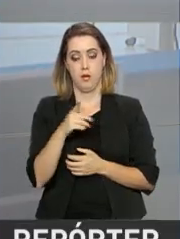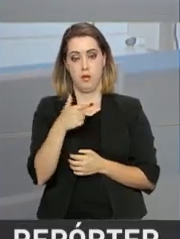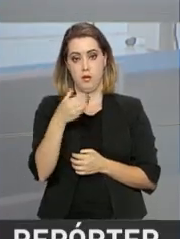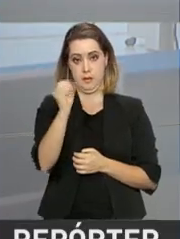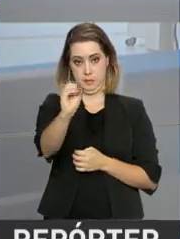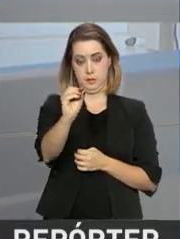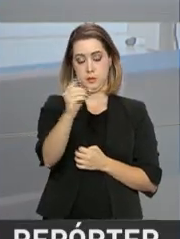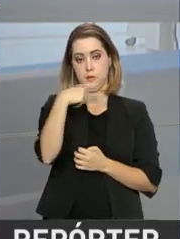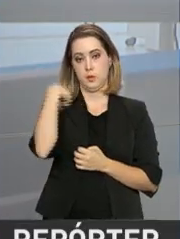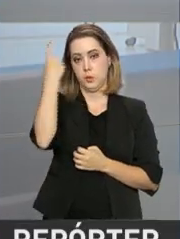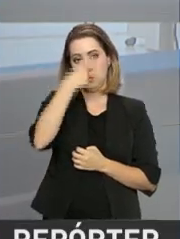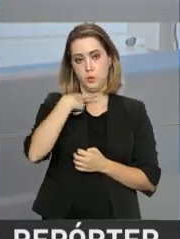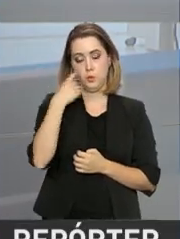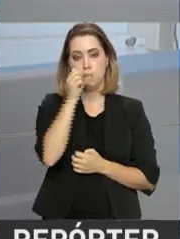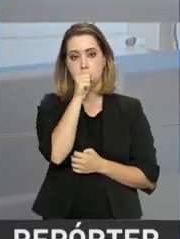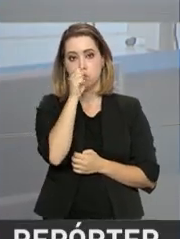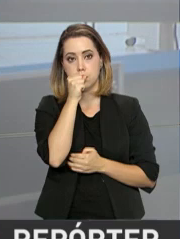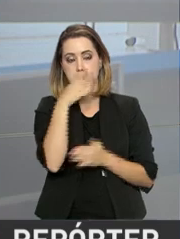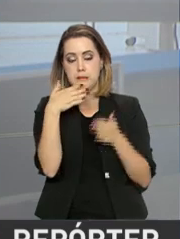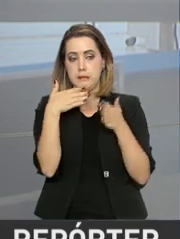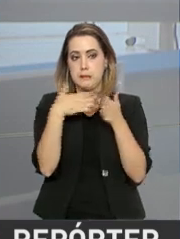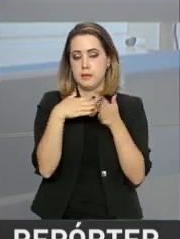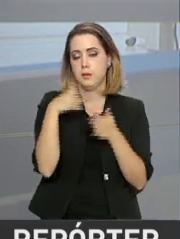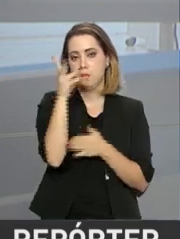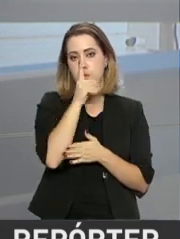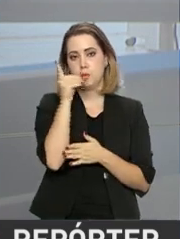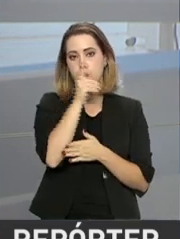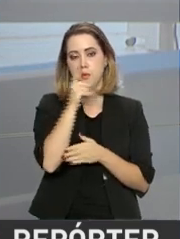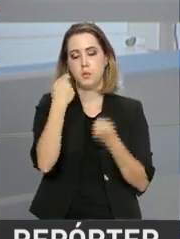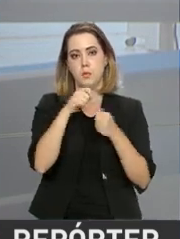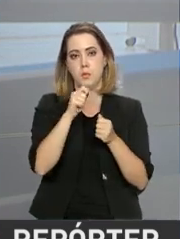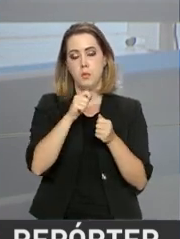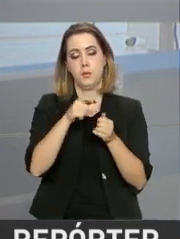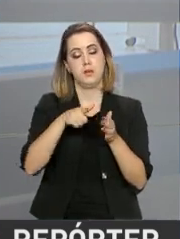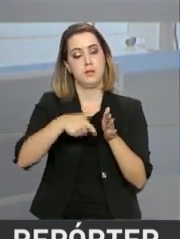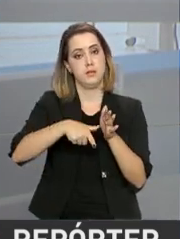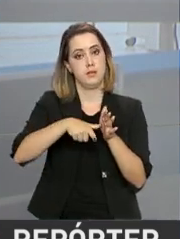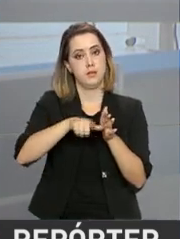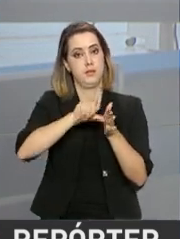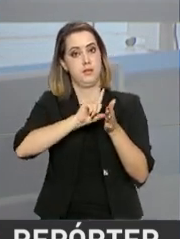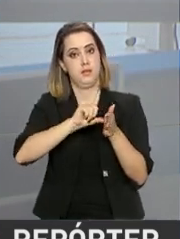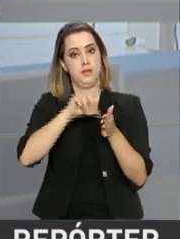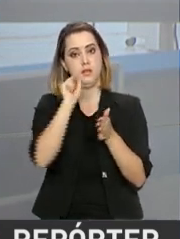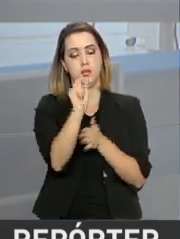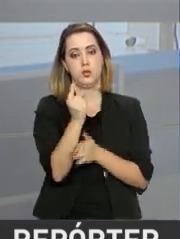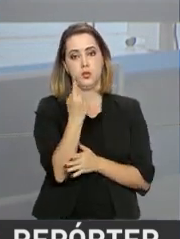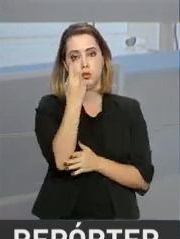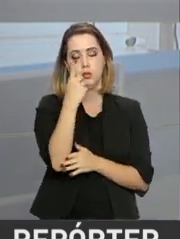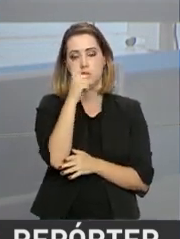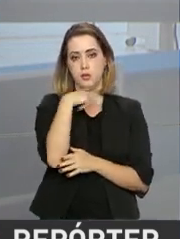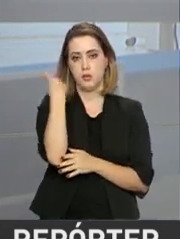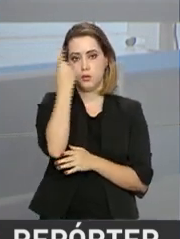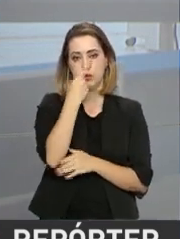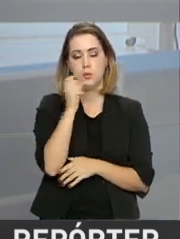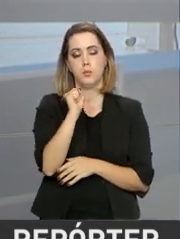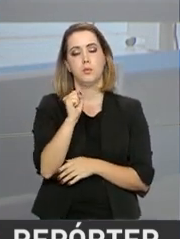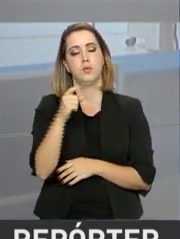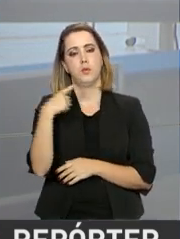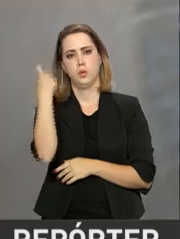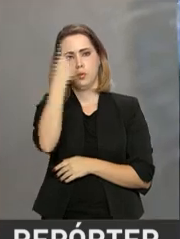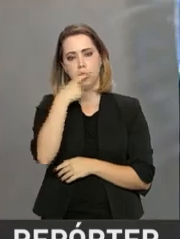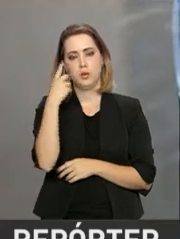para domingo os relógios devem ser adiantados em uma hora é o horário de verão que começa nas regiões Sul Sudeste e